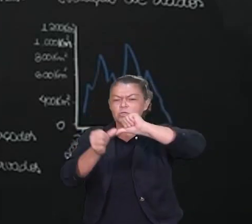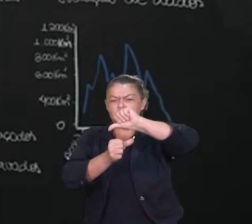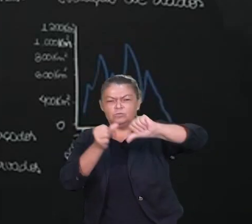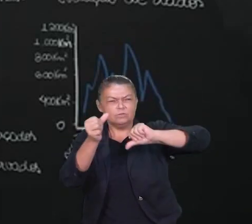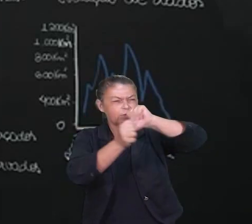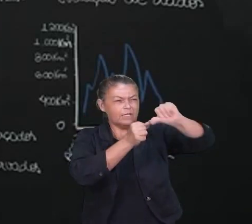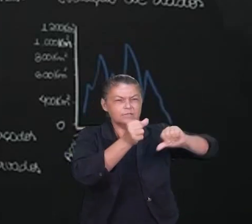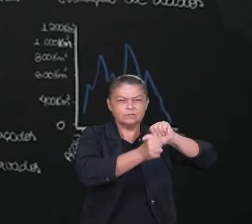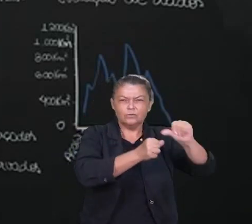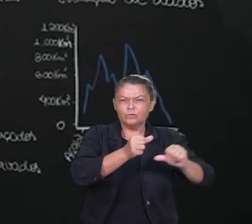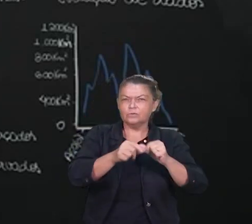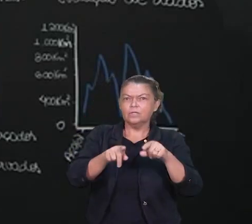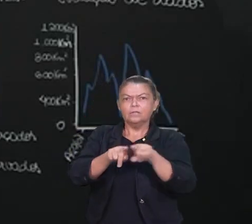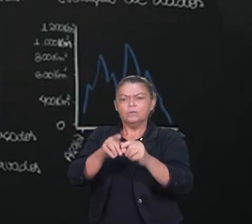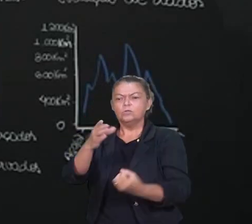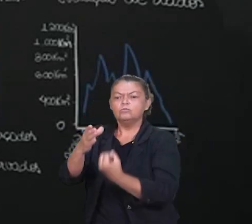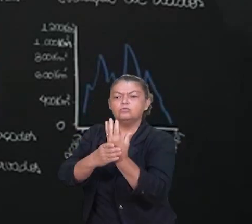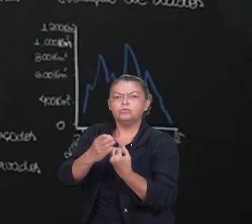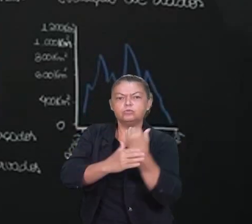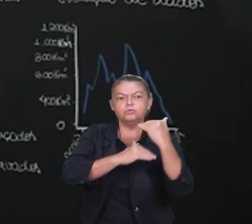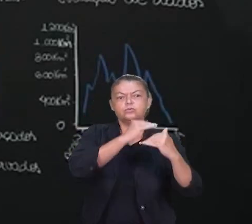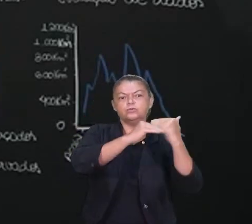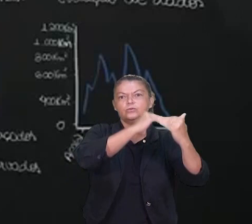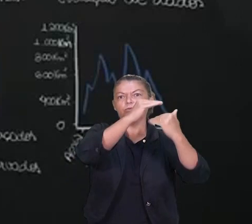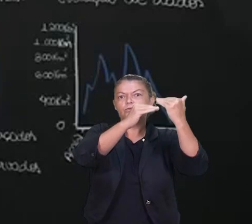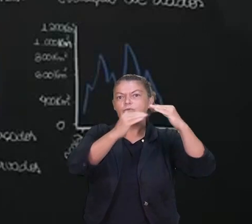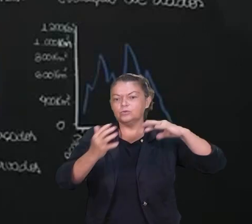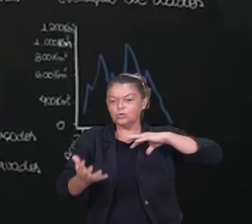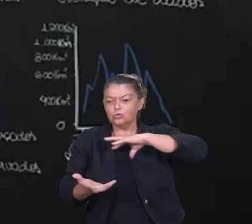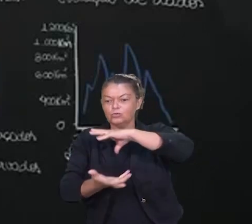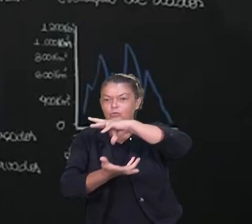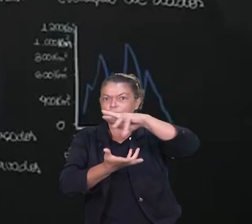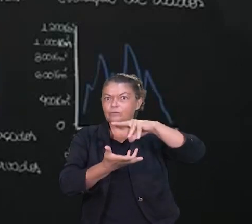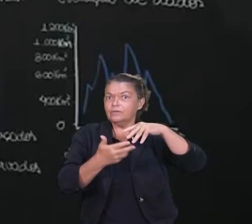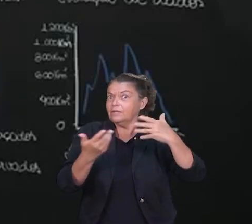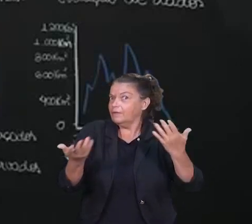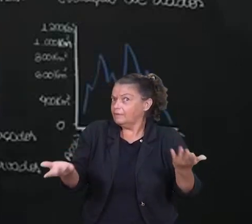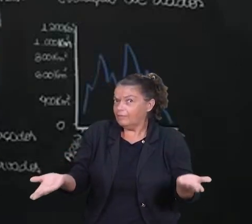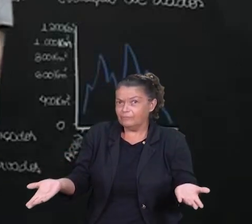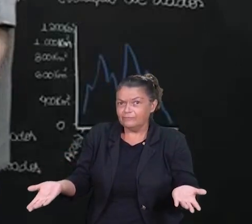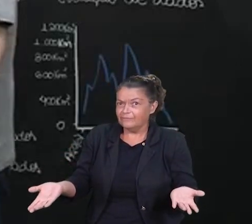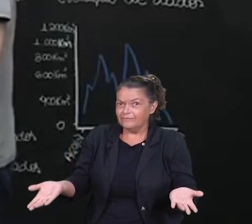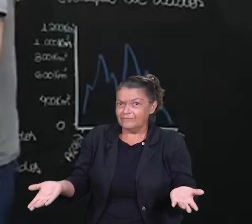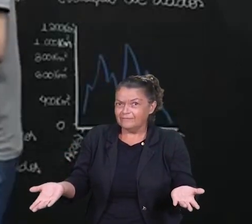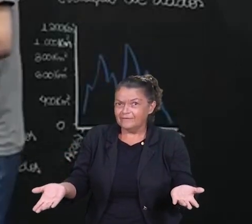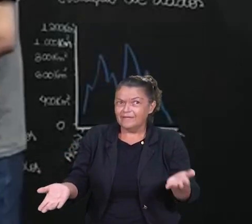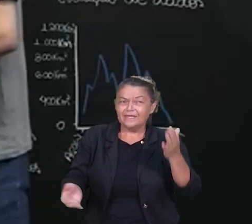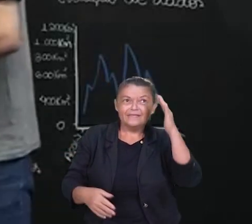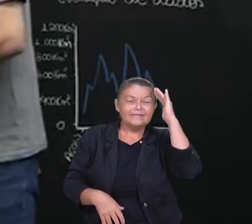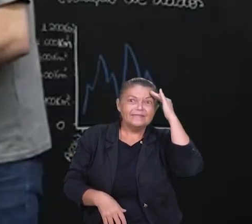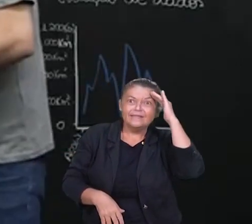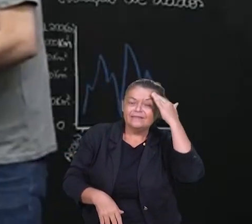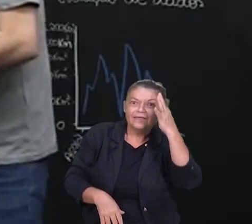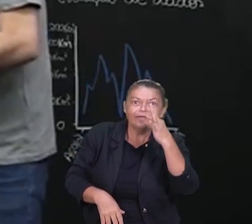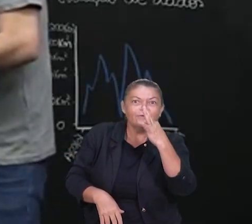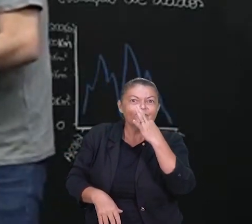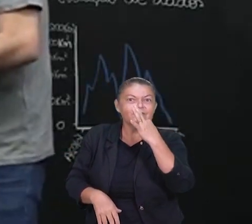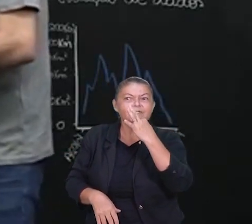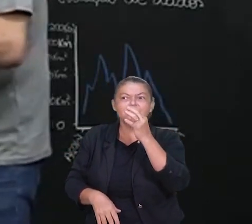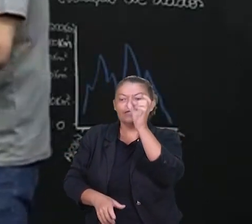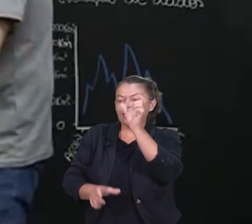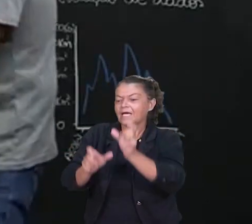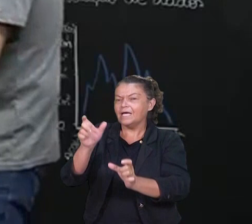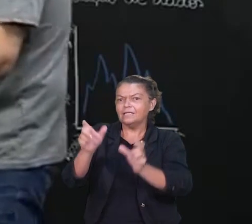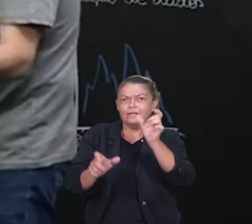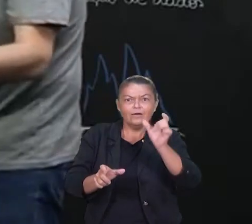e todos os processos que acontecem aí no mundo. Então, nada mais do que a gente entender e conhecer o raio-x de